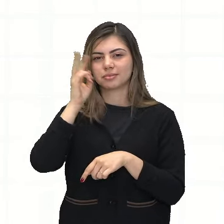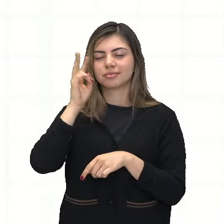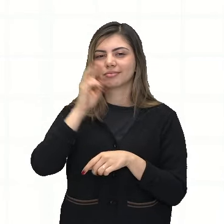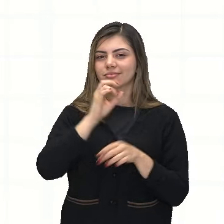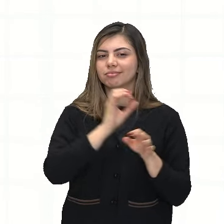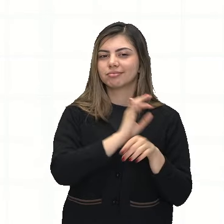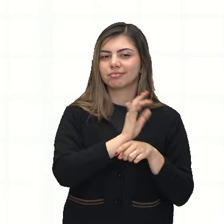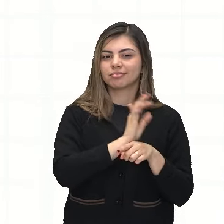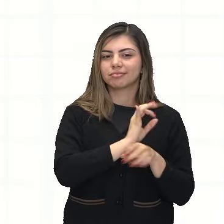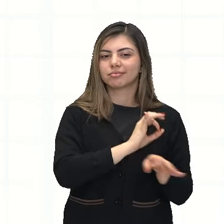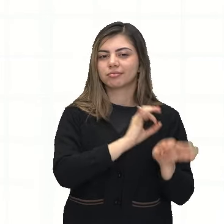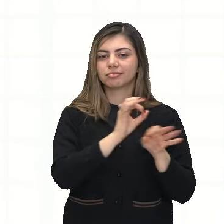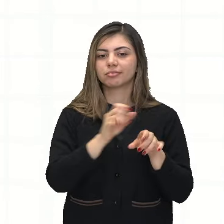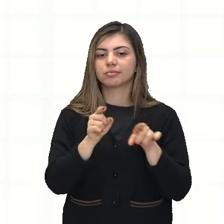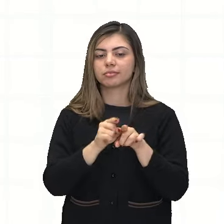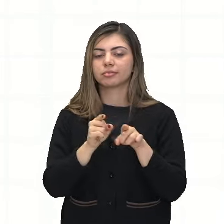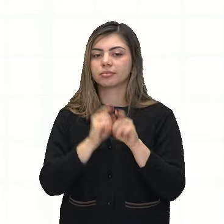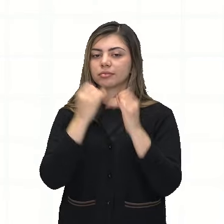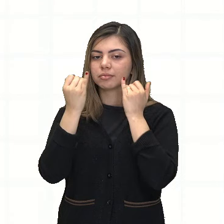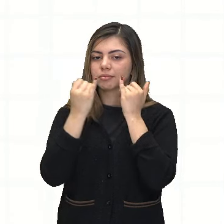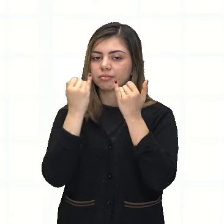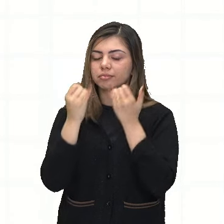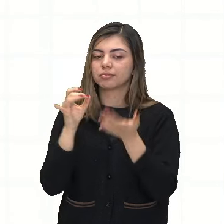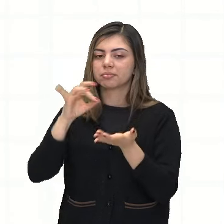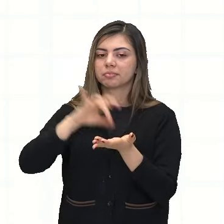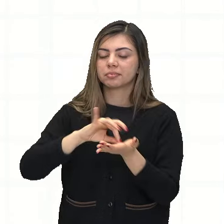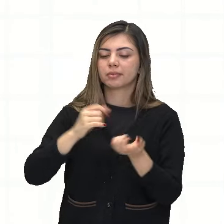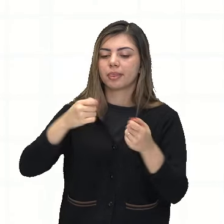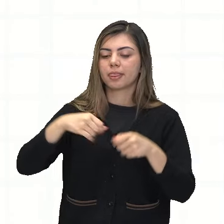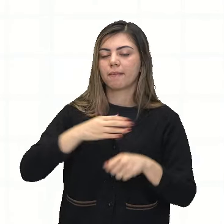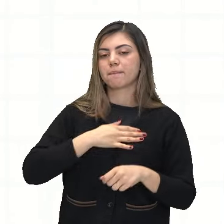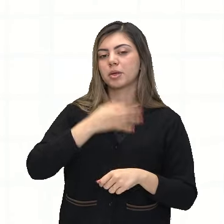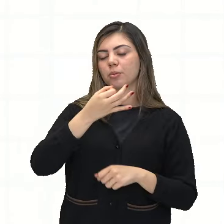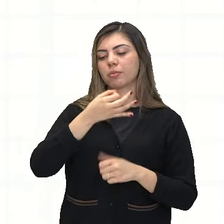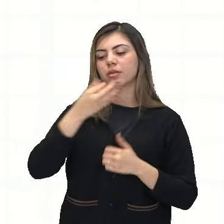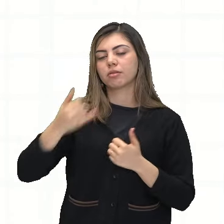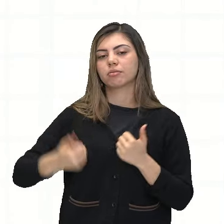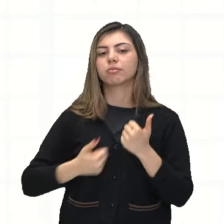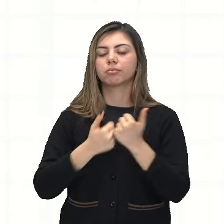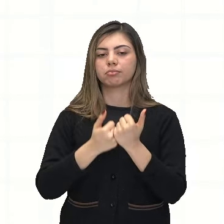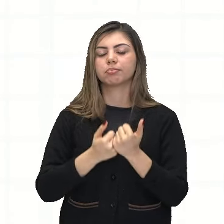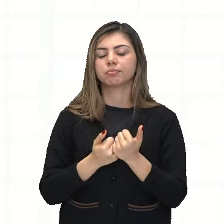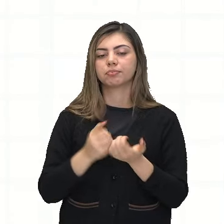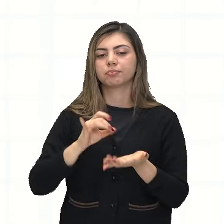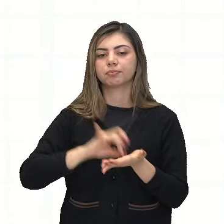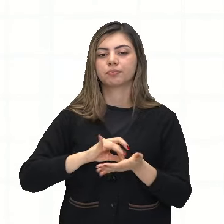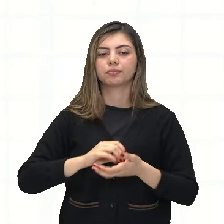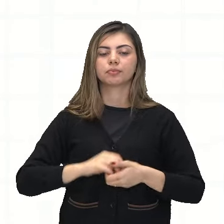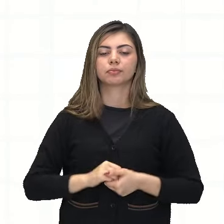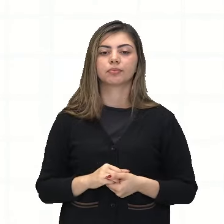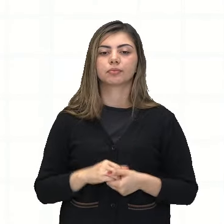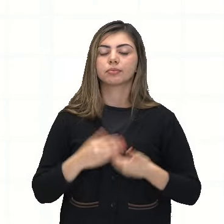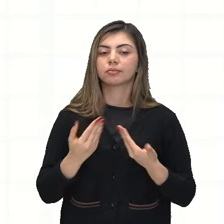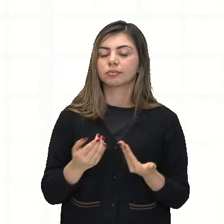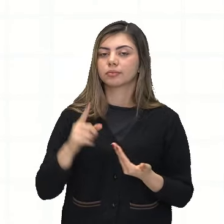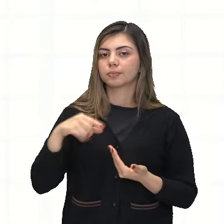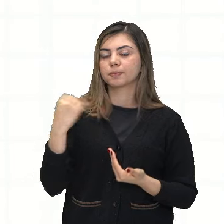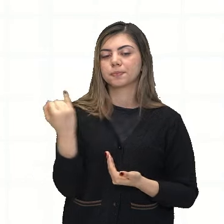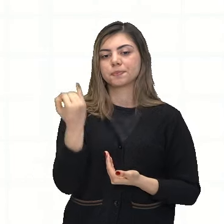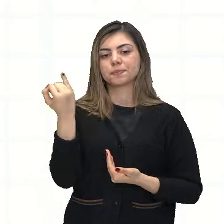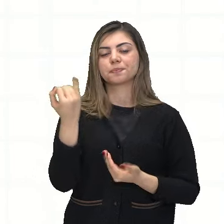vídeo e esses dados concretos que é para sustentar para embasar os argumentos que eu estou apresentando tudo isso é muito